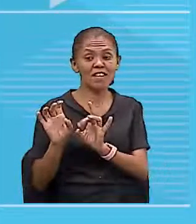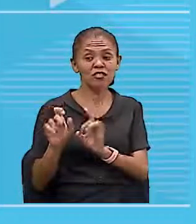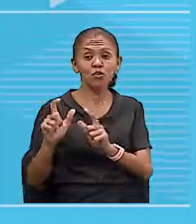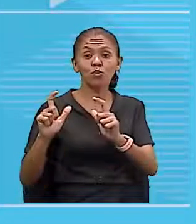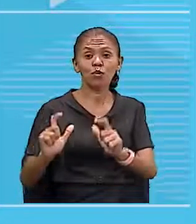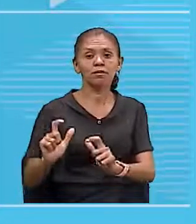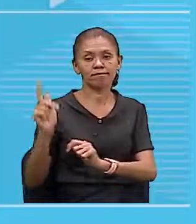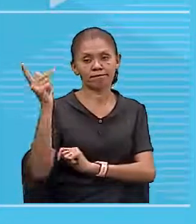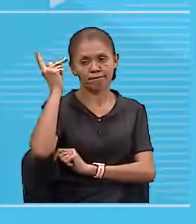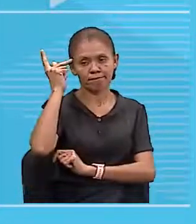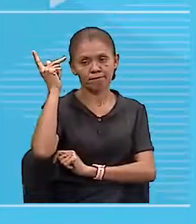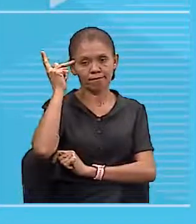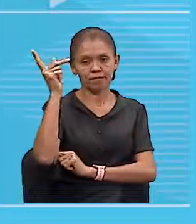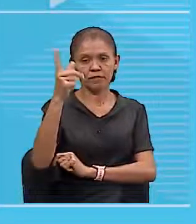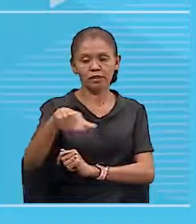print